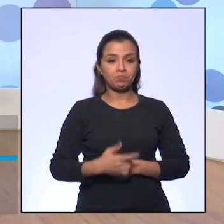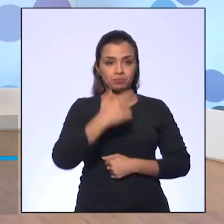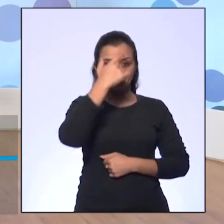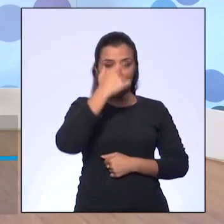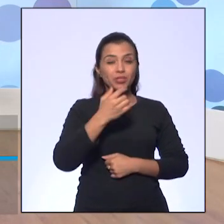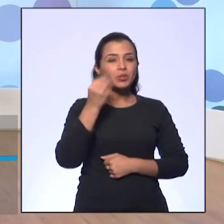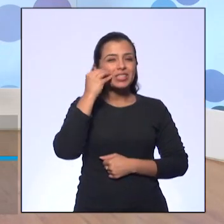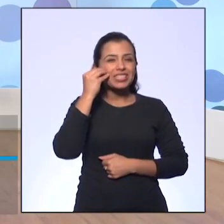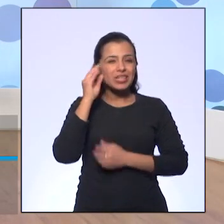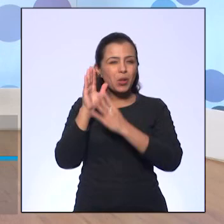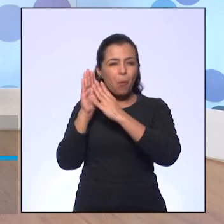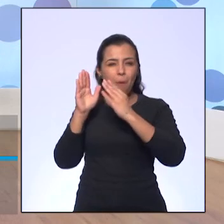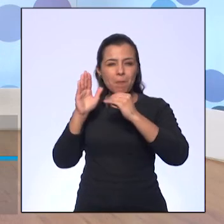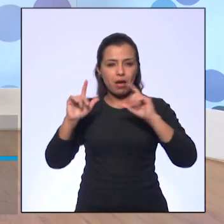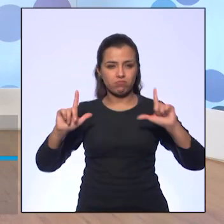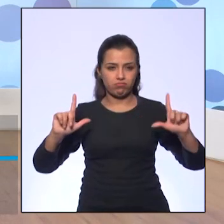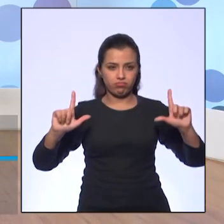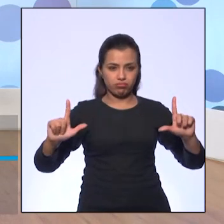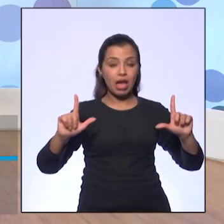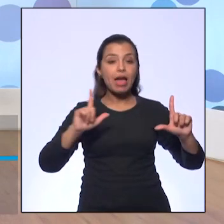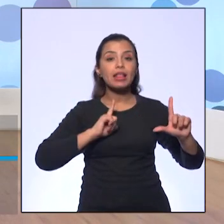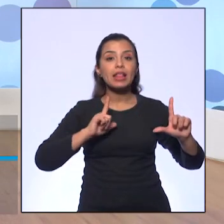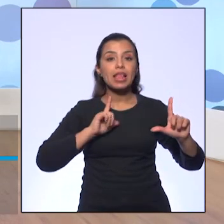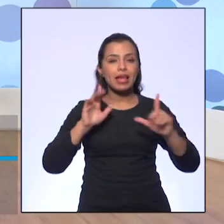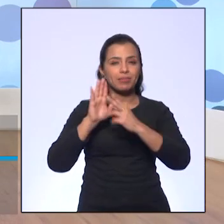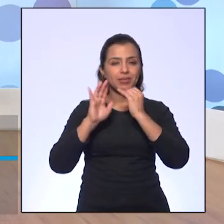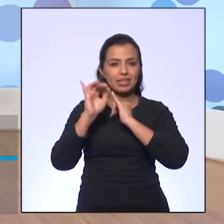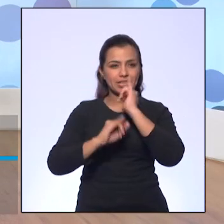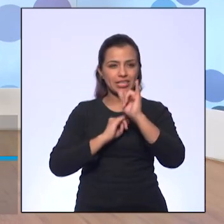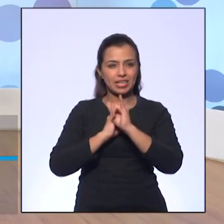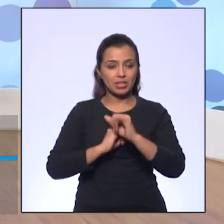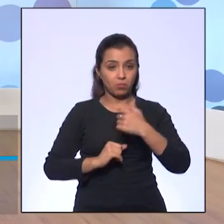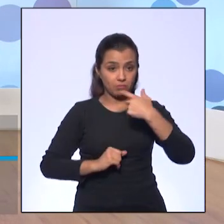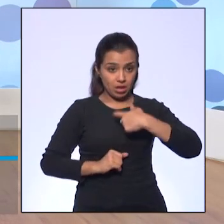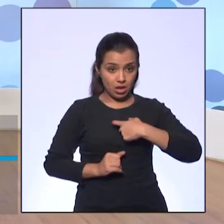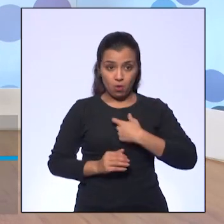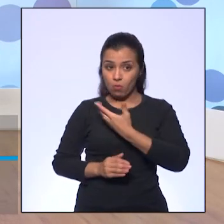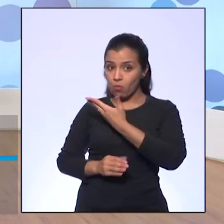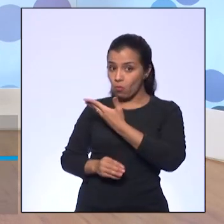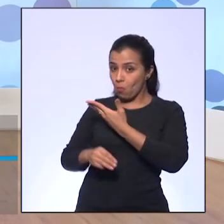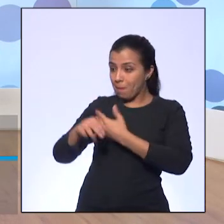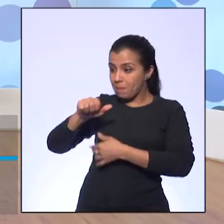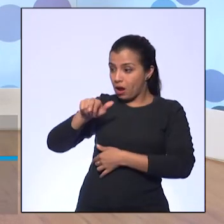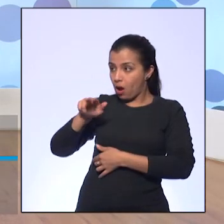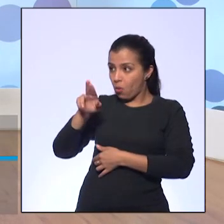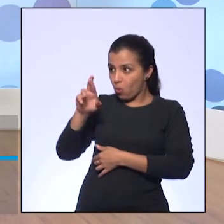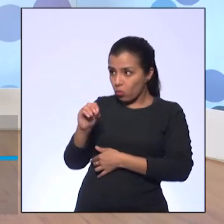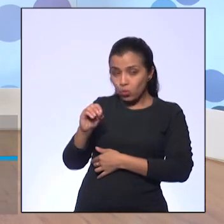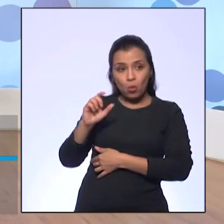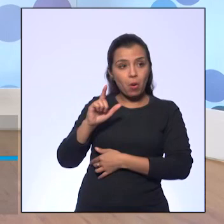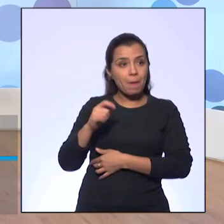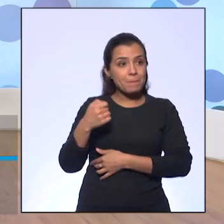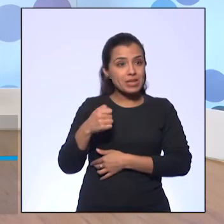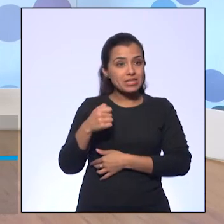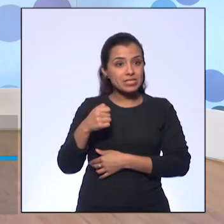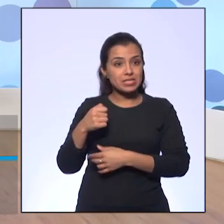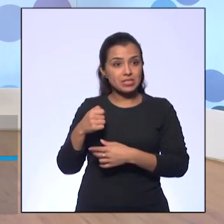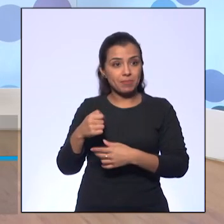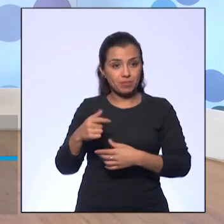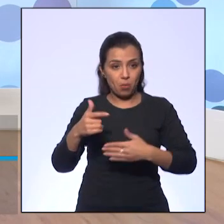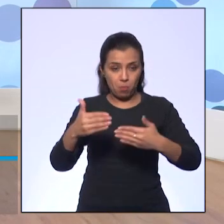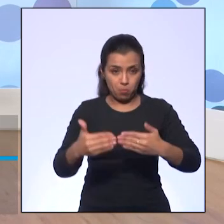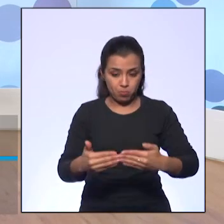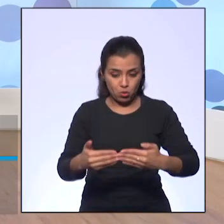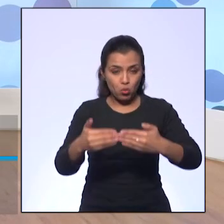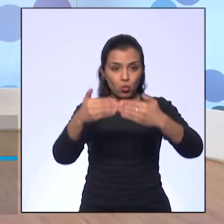tentando imitar uma imagem que tem muito na internet. Suponhamos Sim. que eu e o Mauro, a gente tem que acessar aí um muro alto para ver do outro lado. Essa do muro, Só que